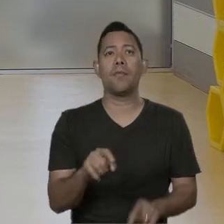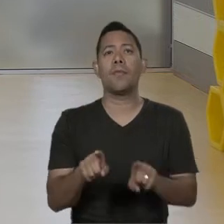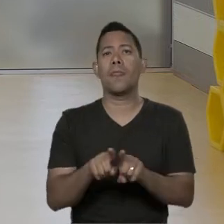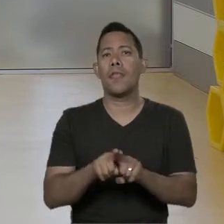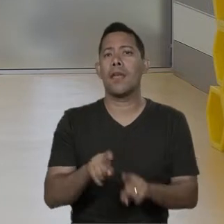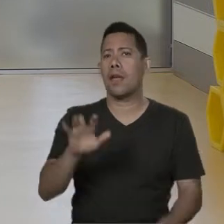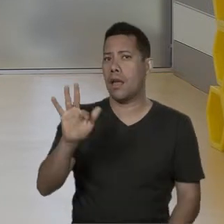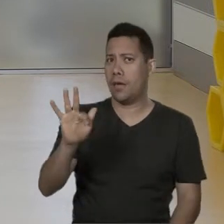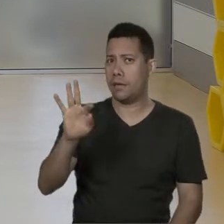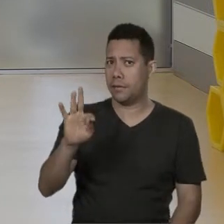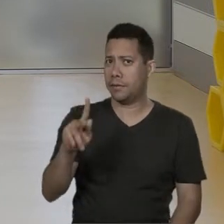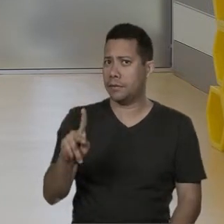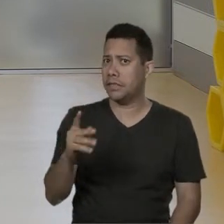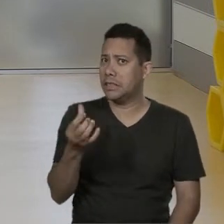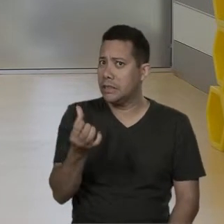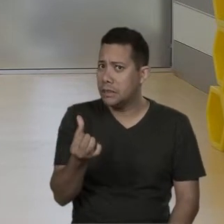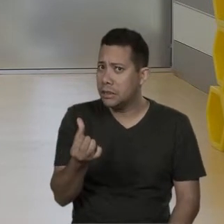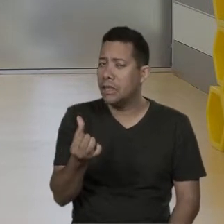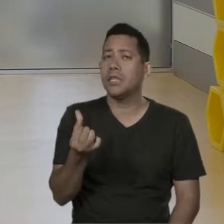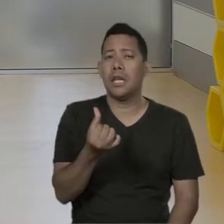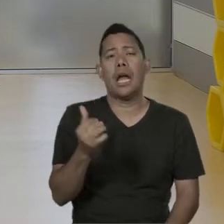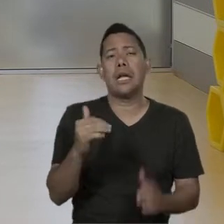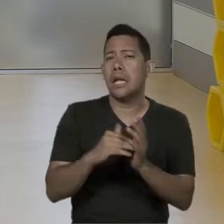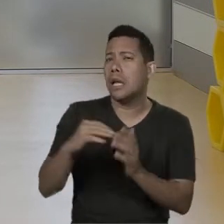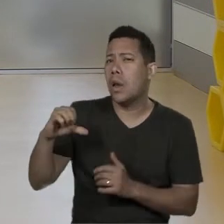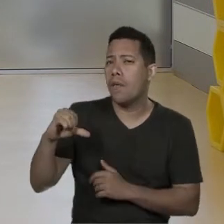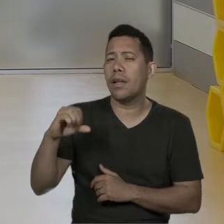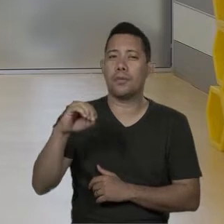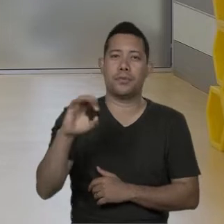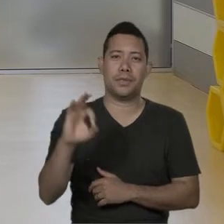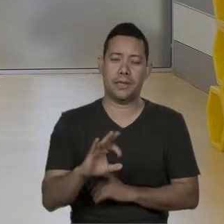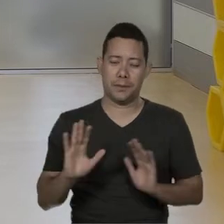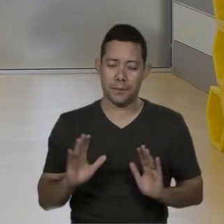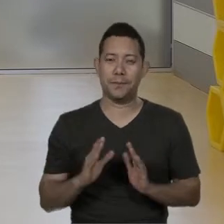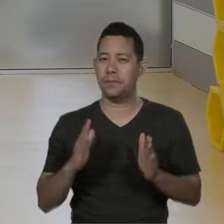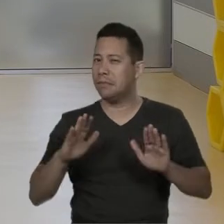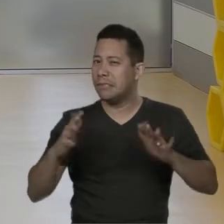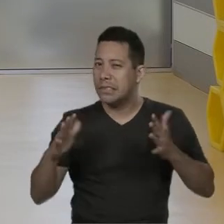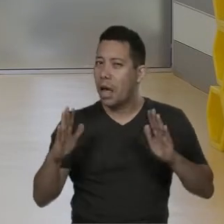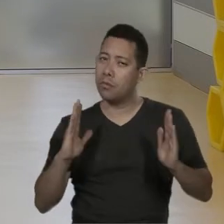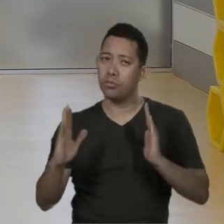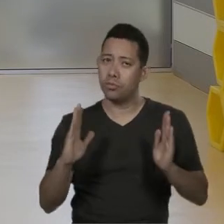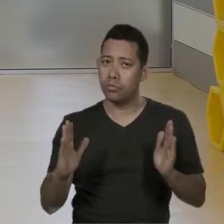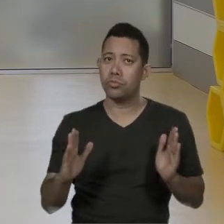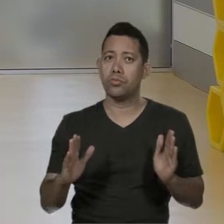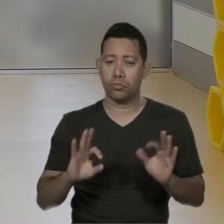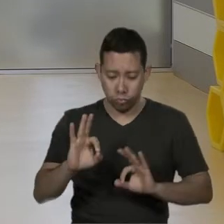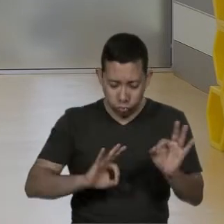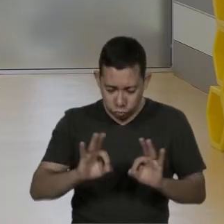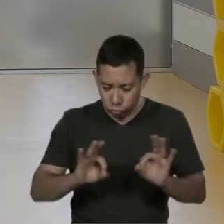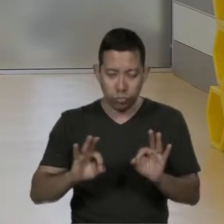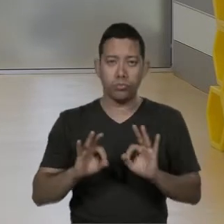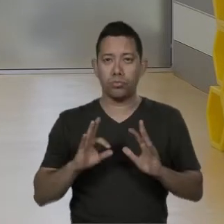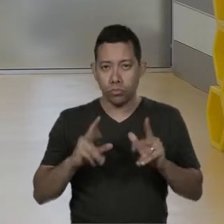FTP entre 76% a 90% do máximo também. Isso mesmo! Não esqueça de ajustar a bike.